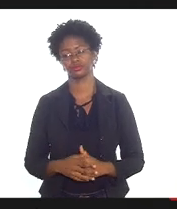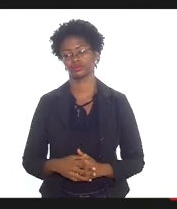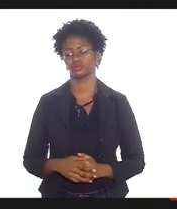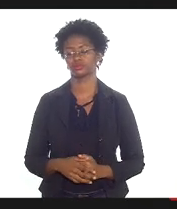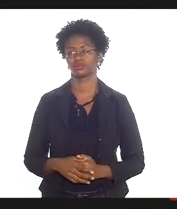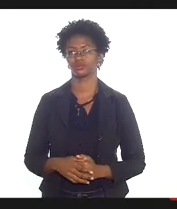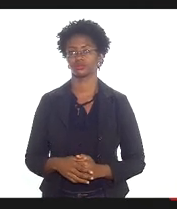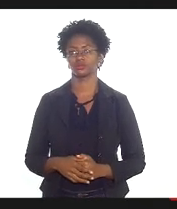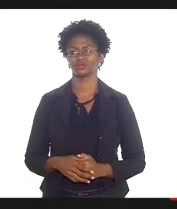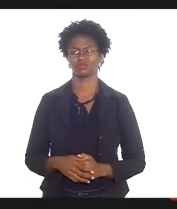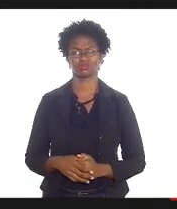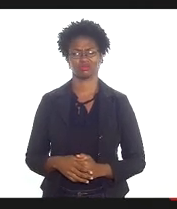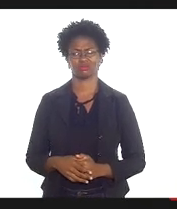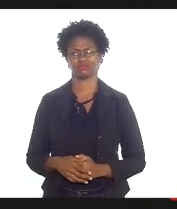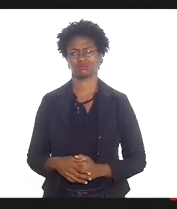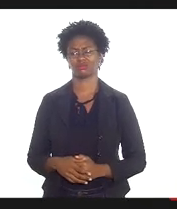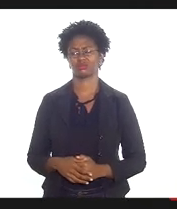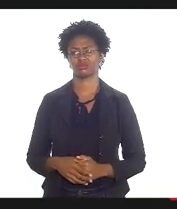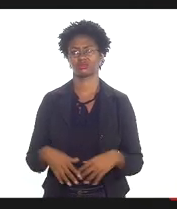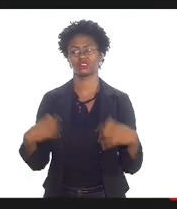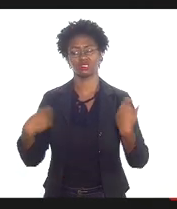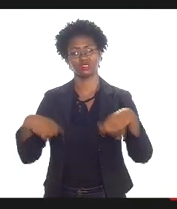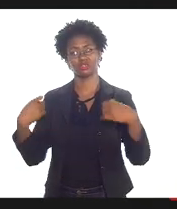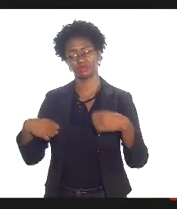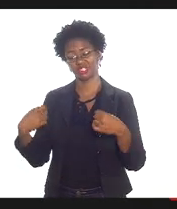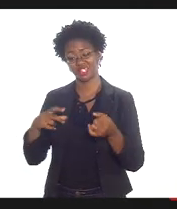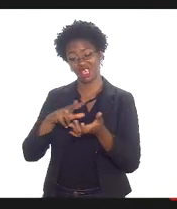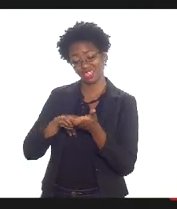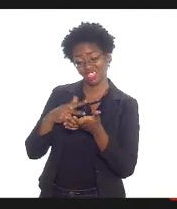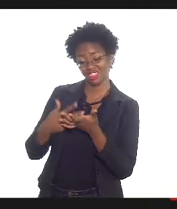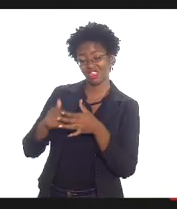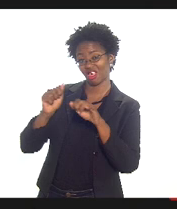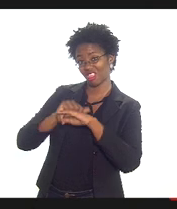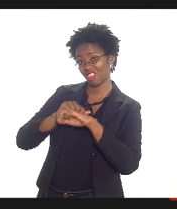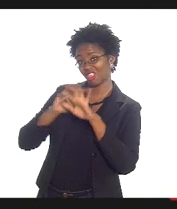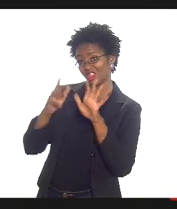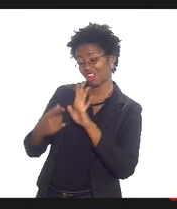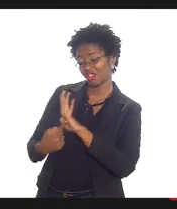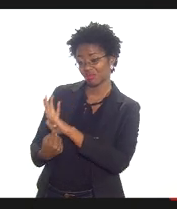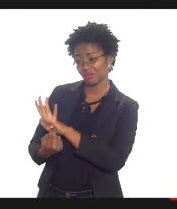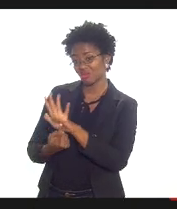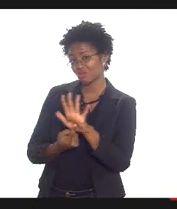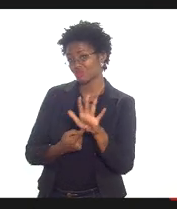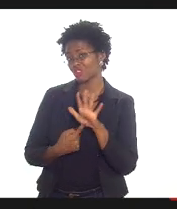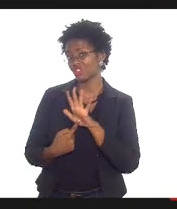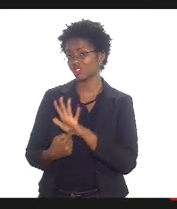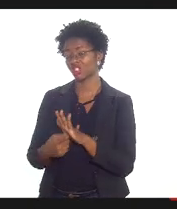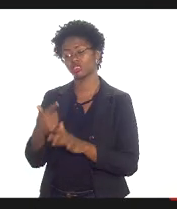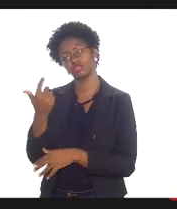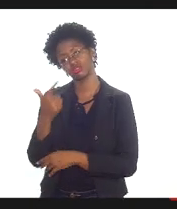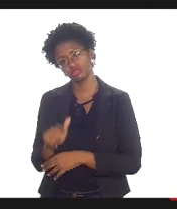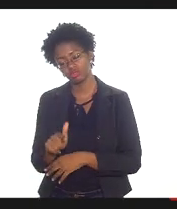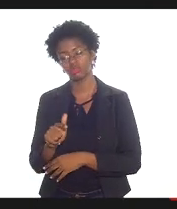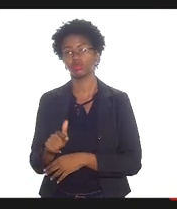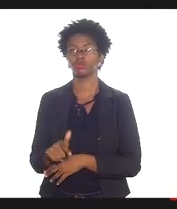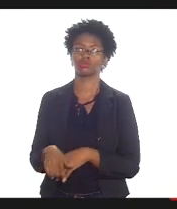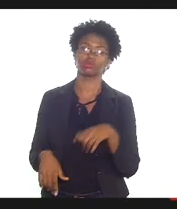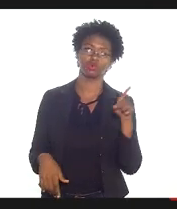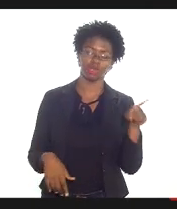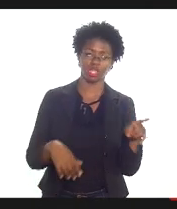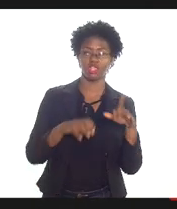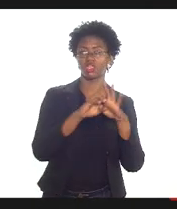traduzido de uma forma bastante transparente e, de novo, tanto o